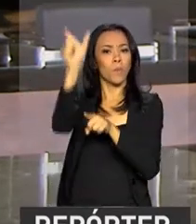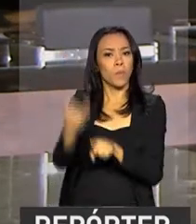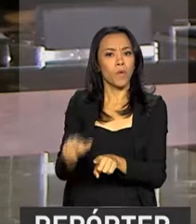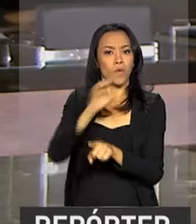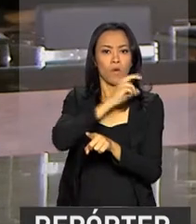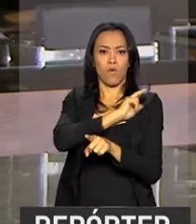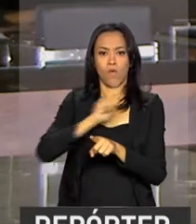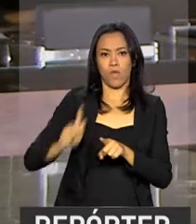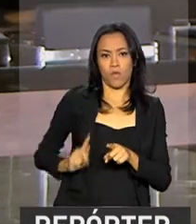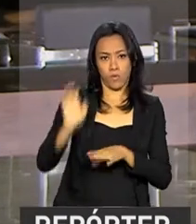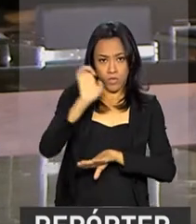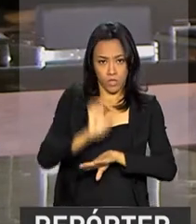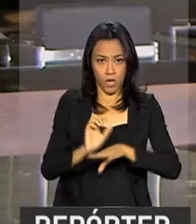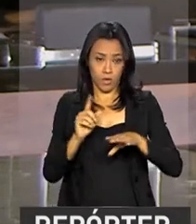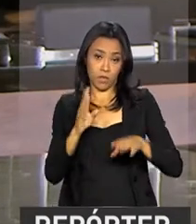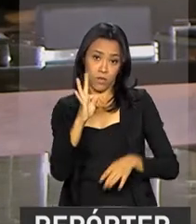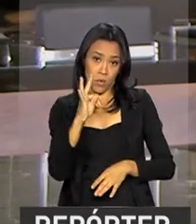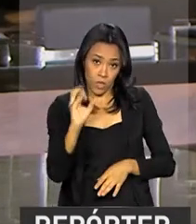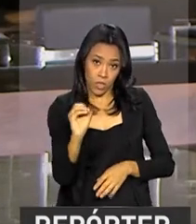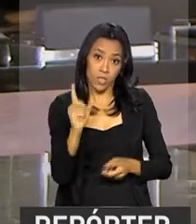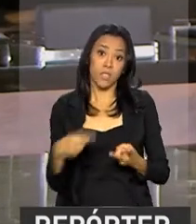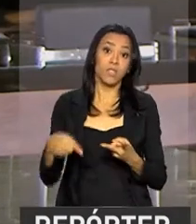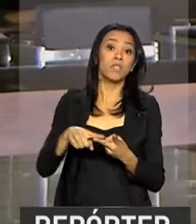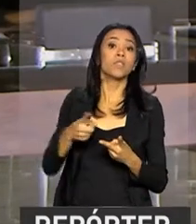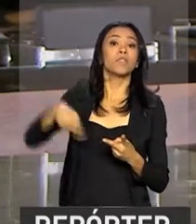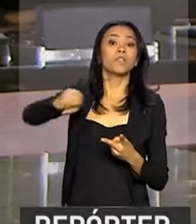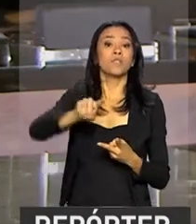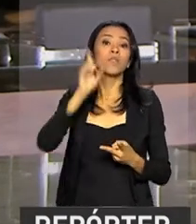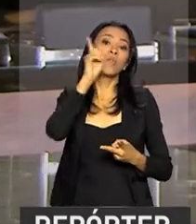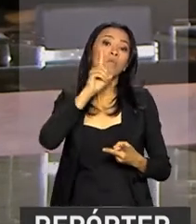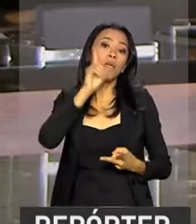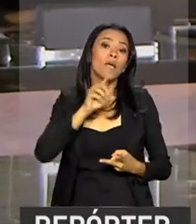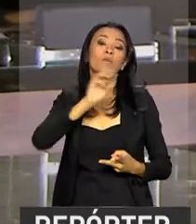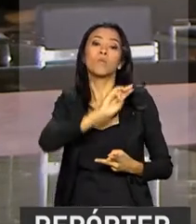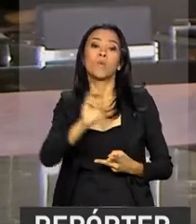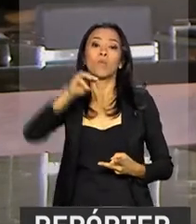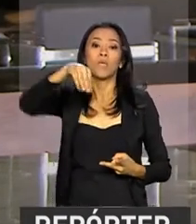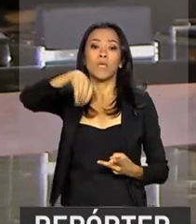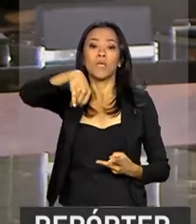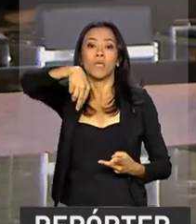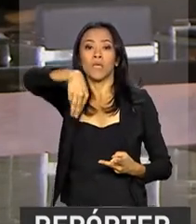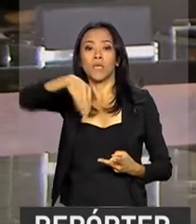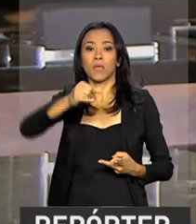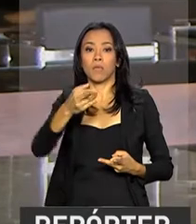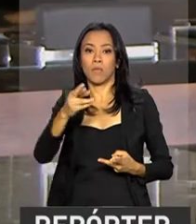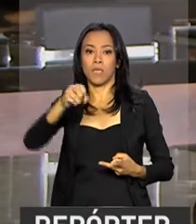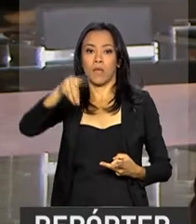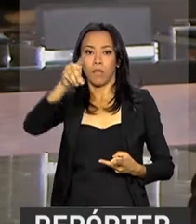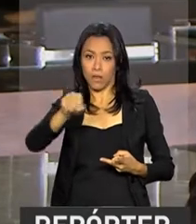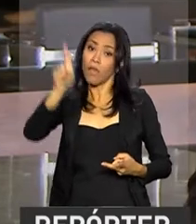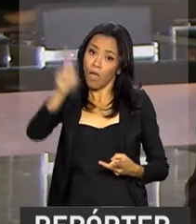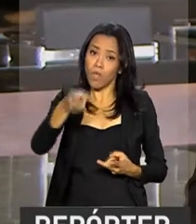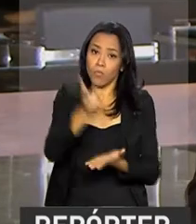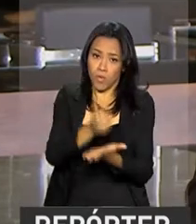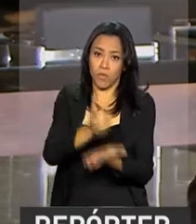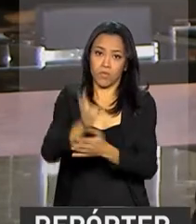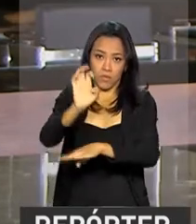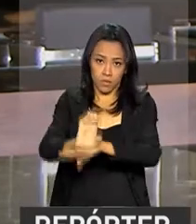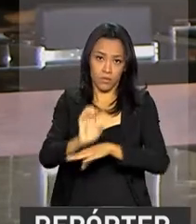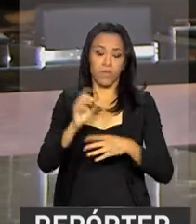Marcelo Miranda, juntamente com a deputada Dulce Miranda, também do Tocantins. Bom, e nesta